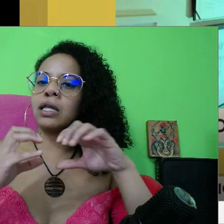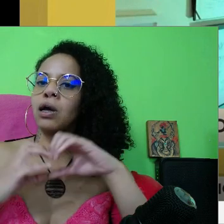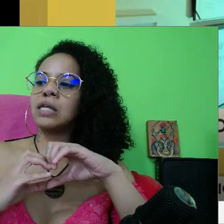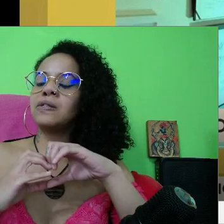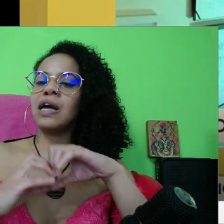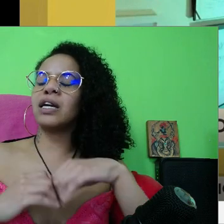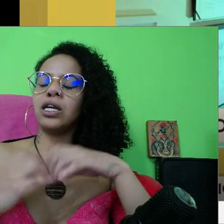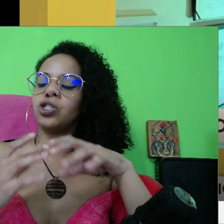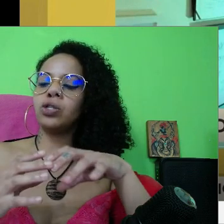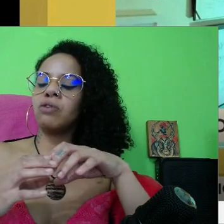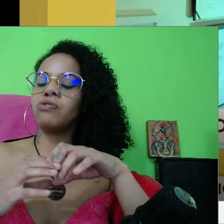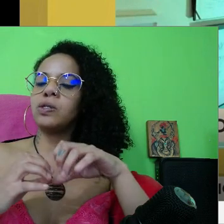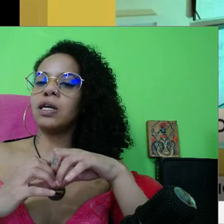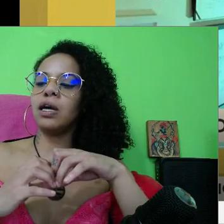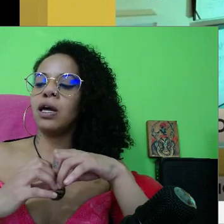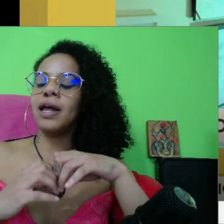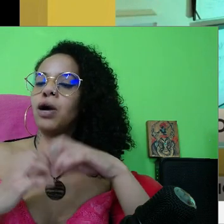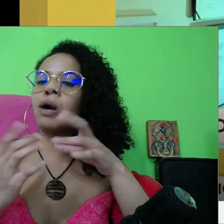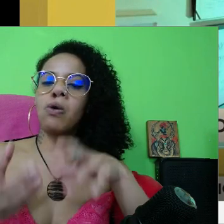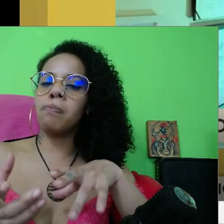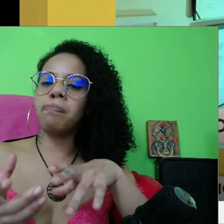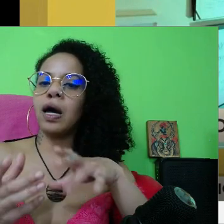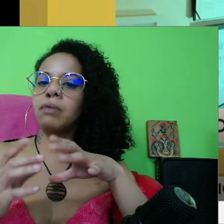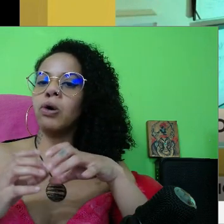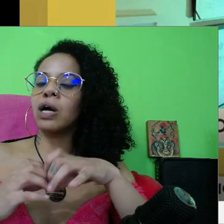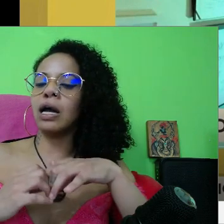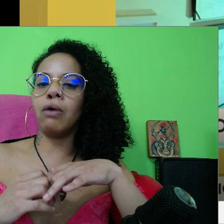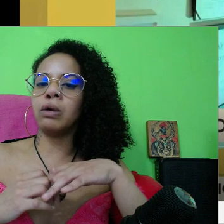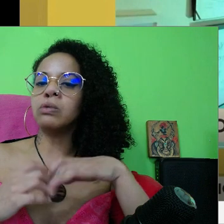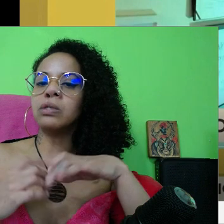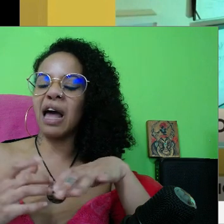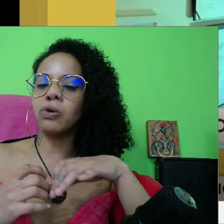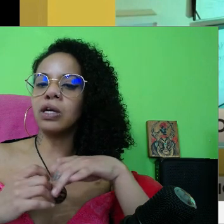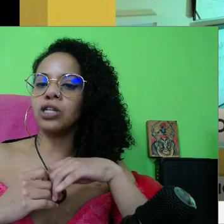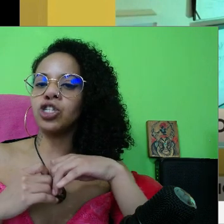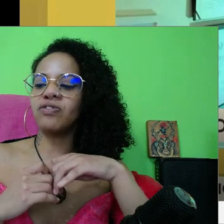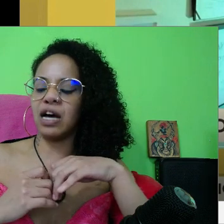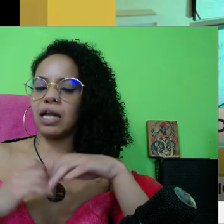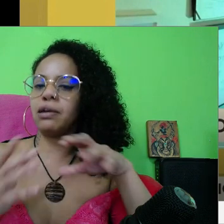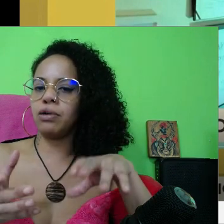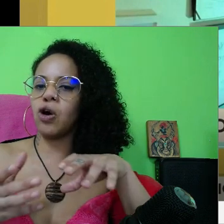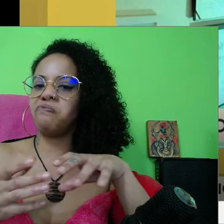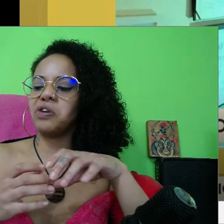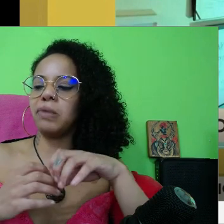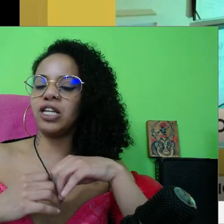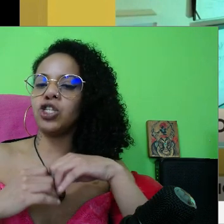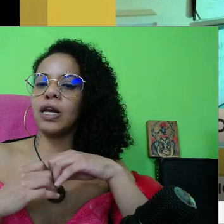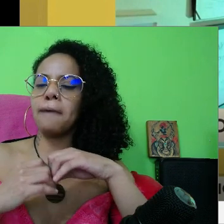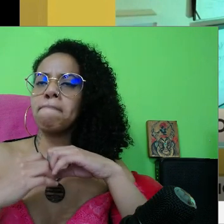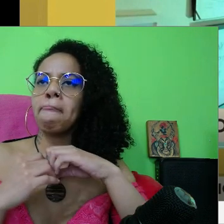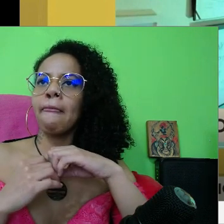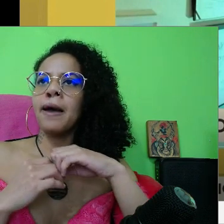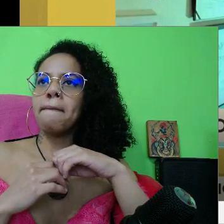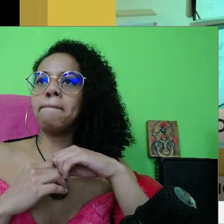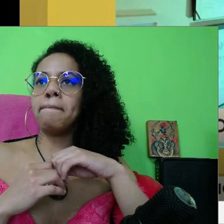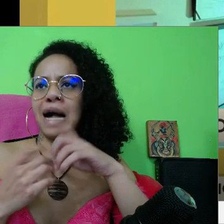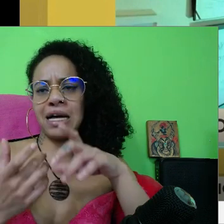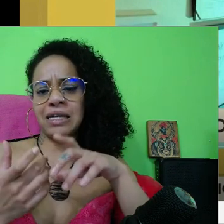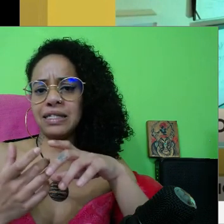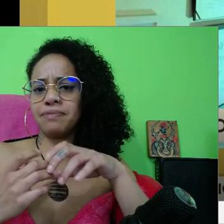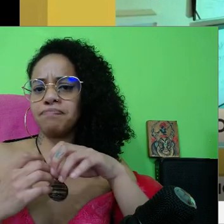então assim acredito que você não acompanhe meu canal não saiba que a gente fala obviamente né